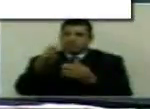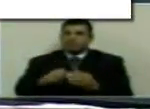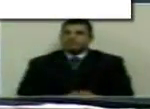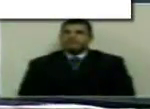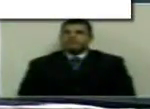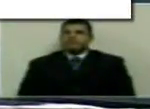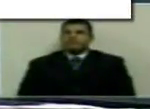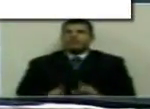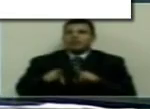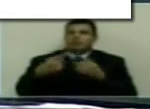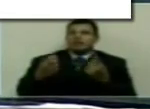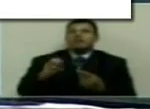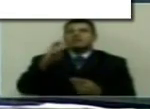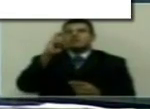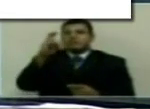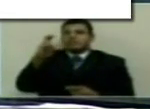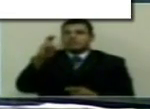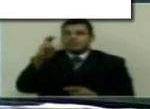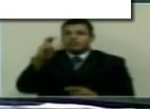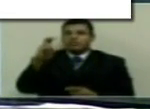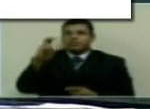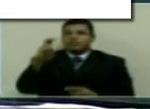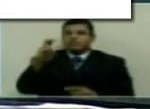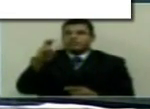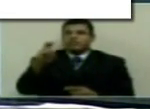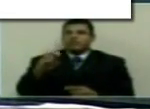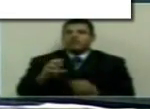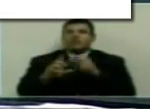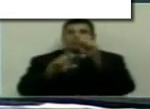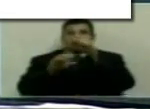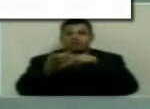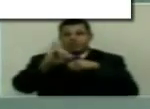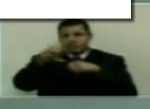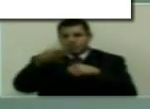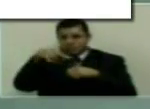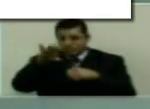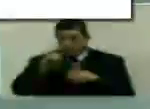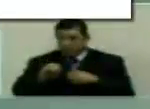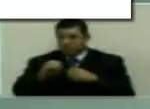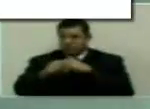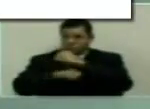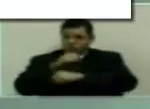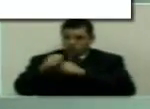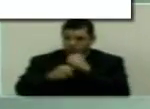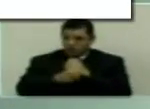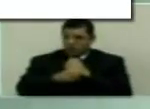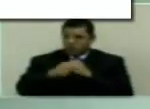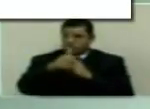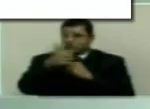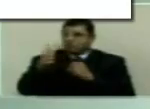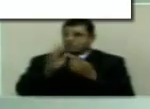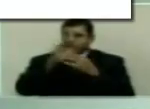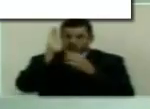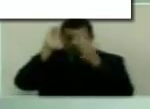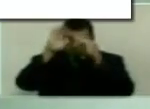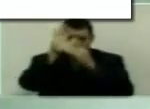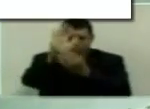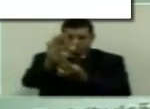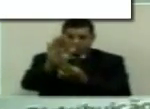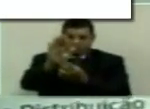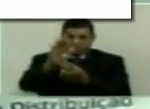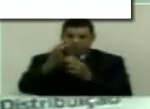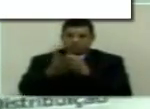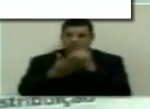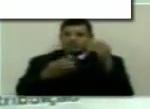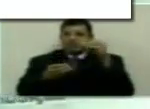justificativa. Mas o item 5, em janeiro de 2012, em atendimento às